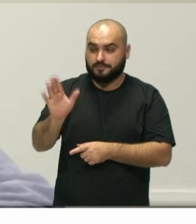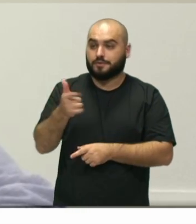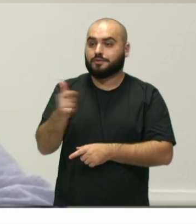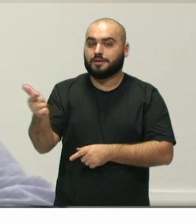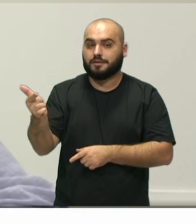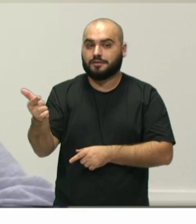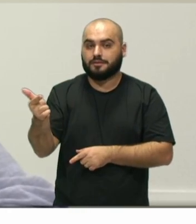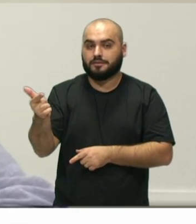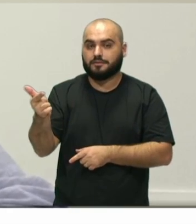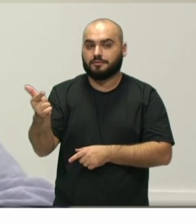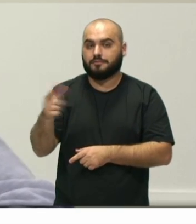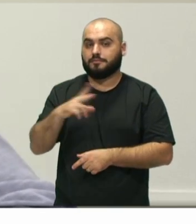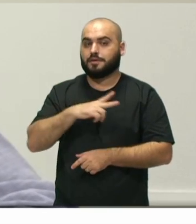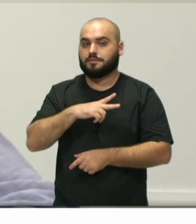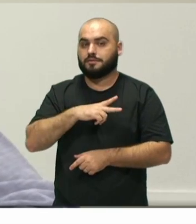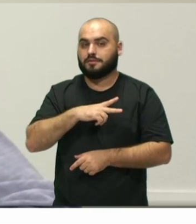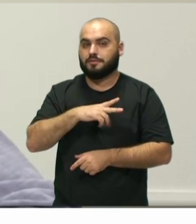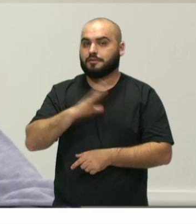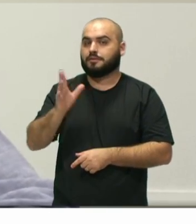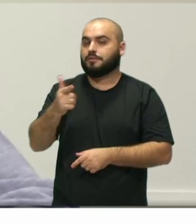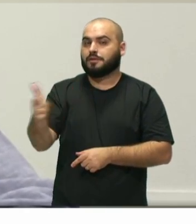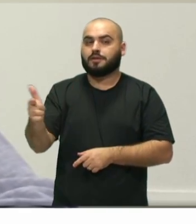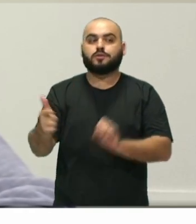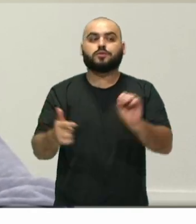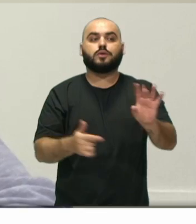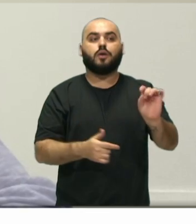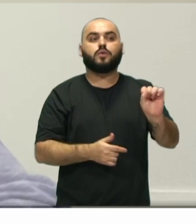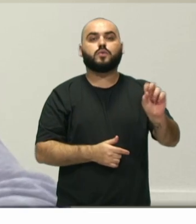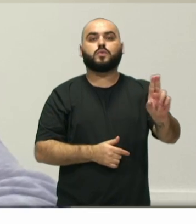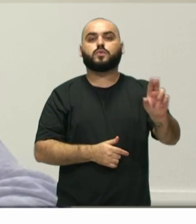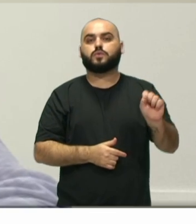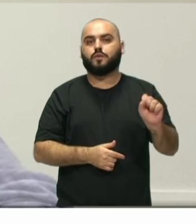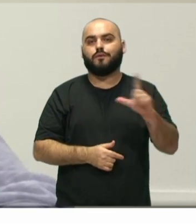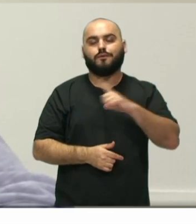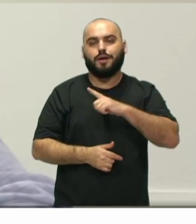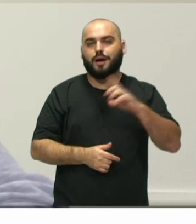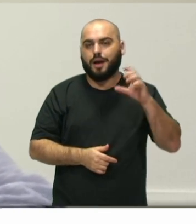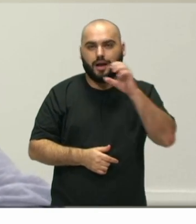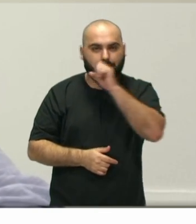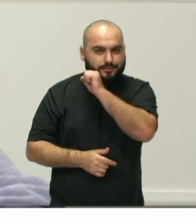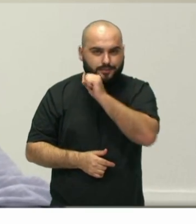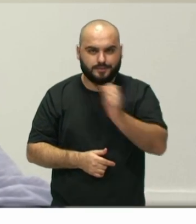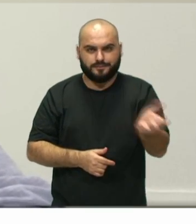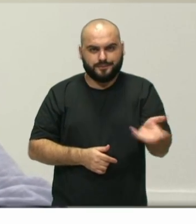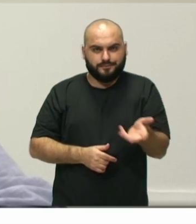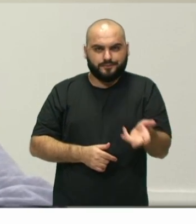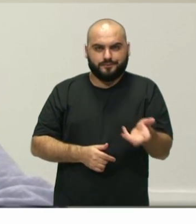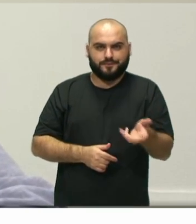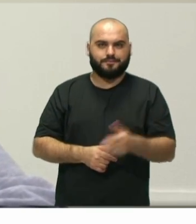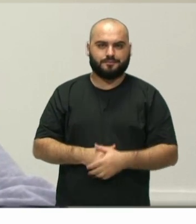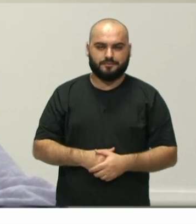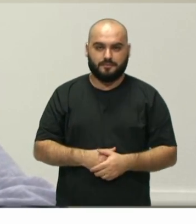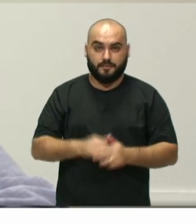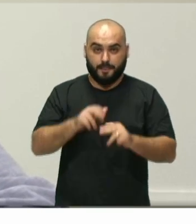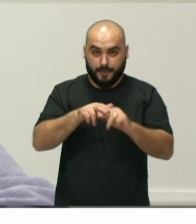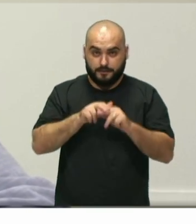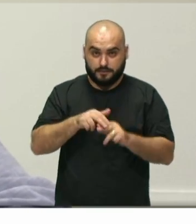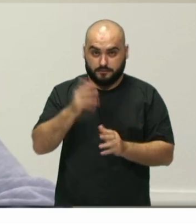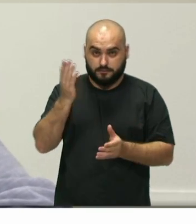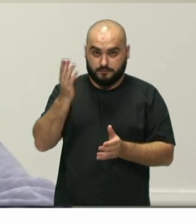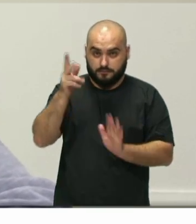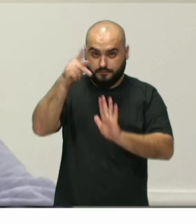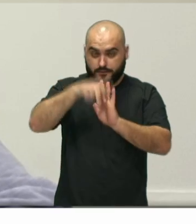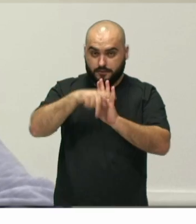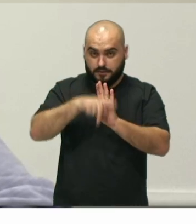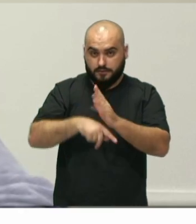isso, porque ele não vai fazer particular, vai fazer somente SUS. Então, a gente vai ter uma agilidade nessa questão. Inclusive, por isso também o projeto de 30 dias,